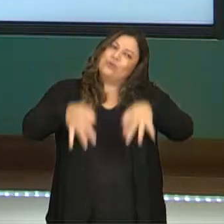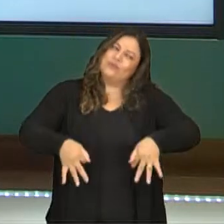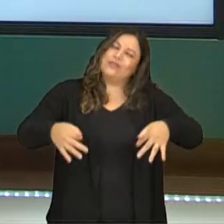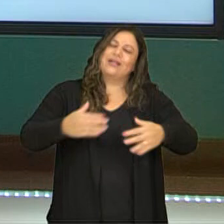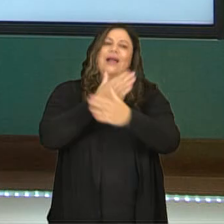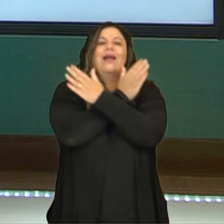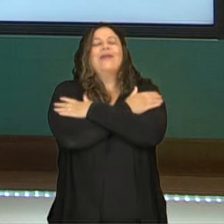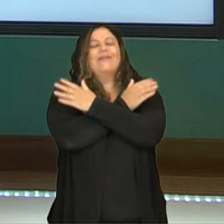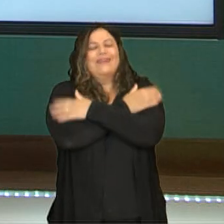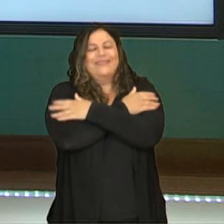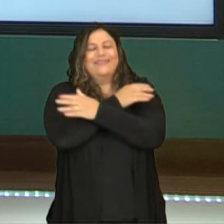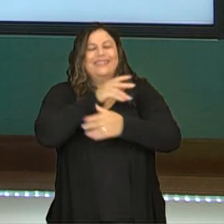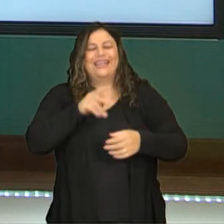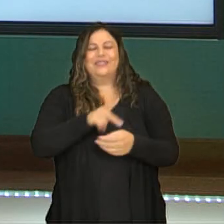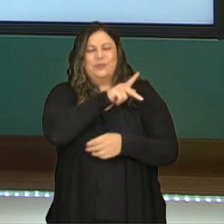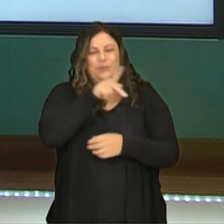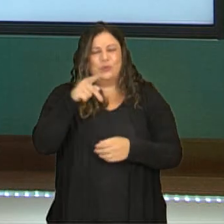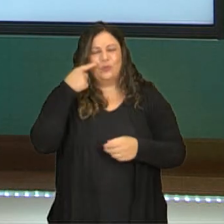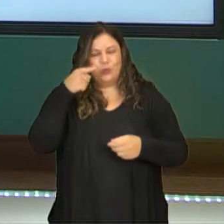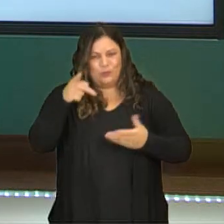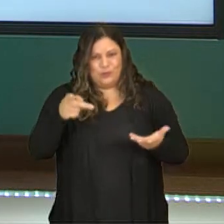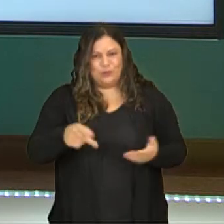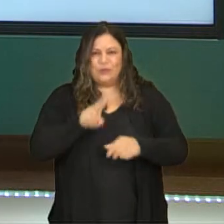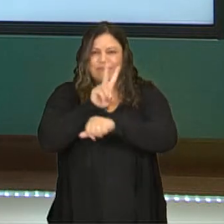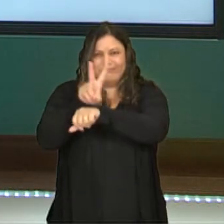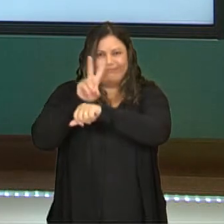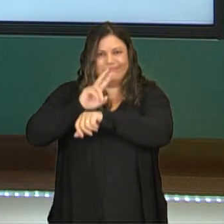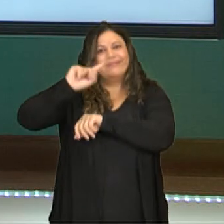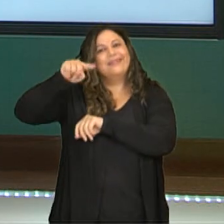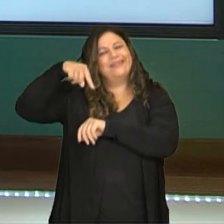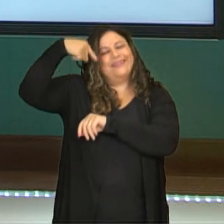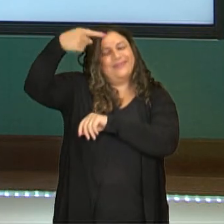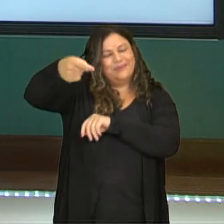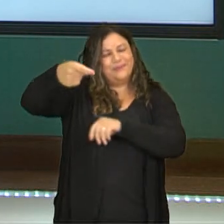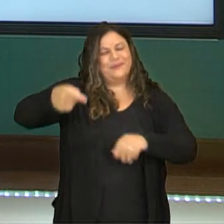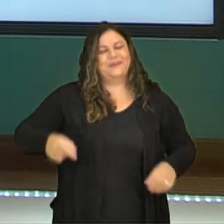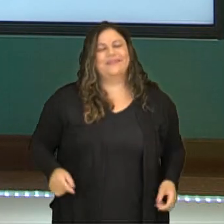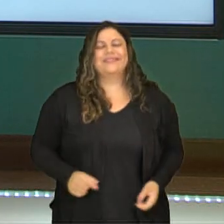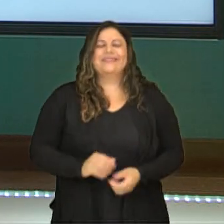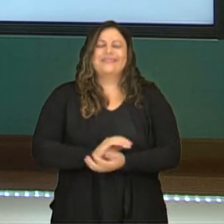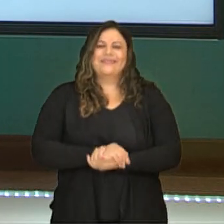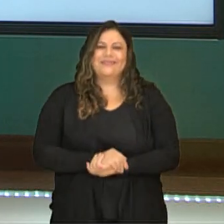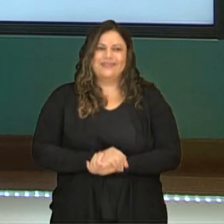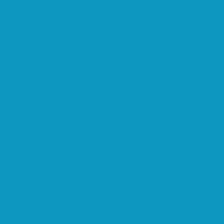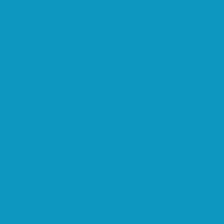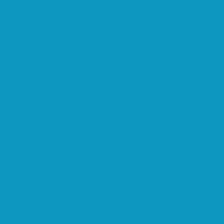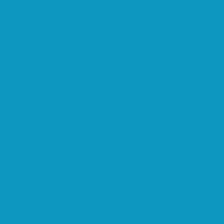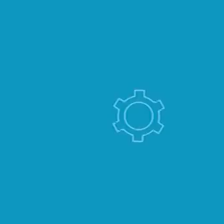abraço do professor Demetrio para vocês. Se cuidem aí. Até uma próxima oportunidade, pessoal. Abração.